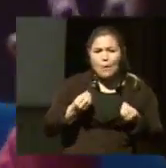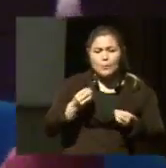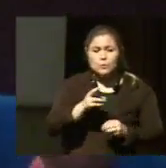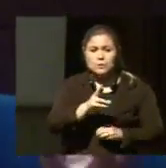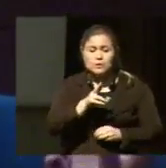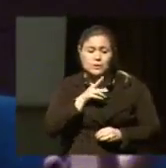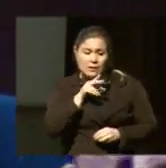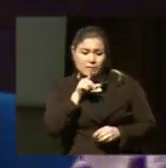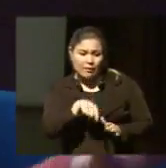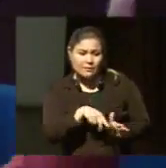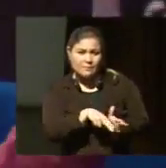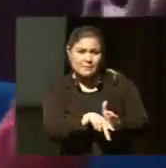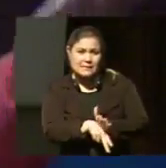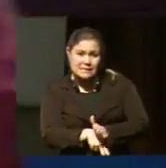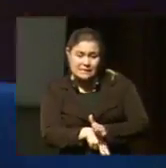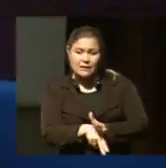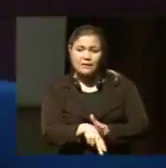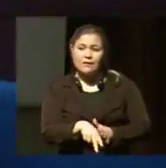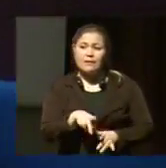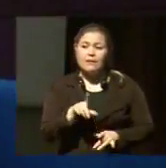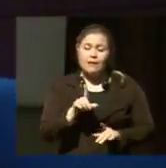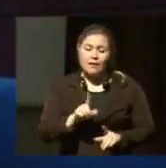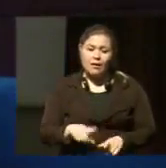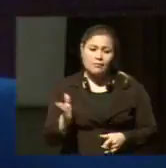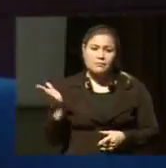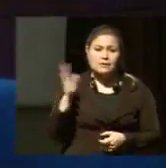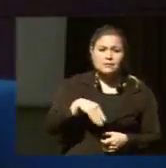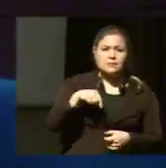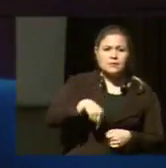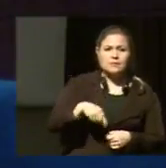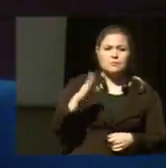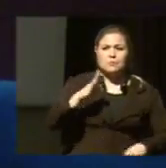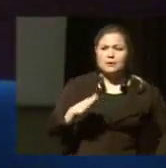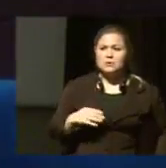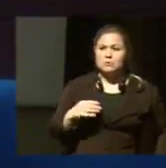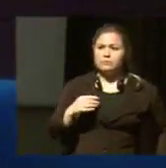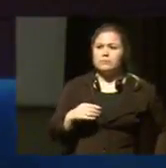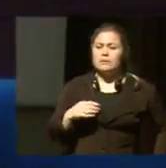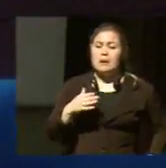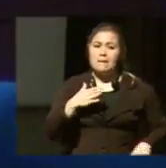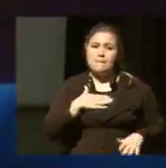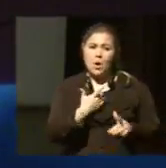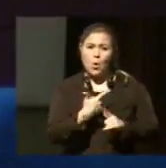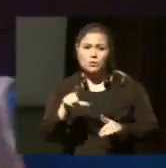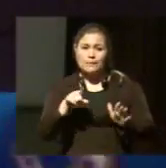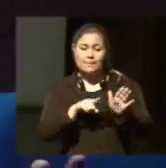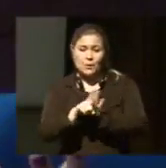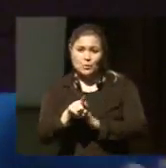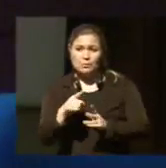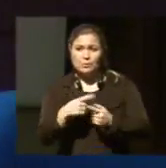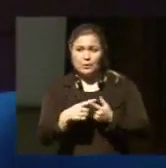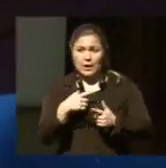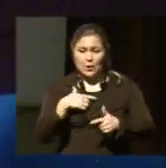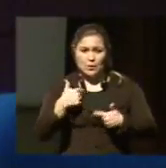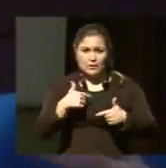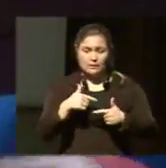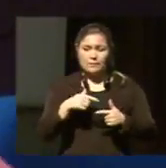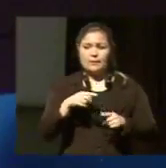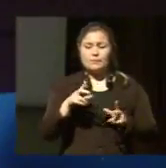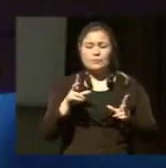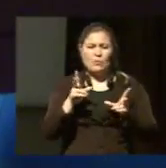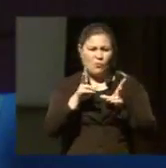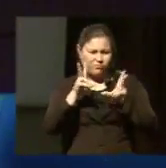resultados dessa pesquisa seriam trazidos para o Brasil. A minha outra pergunta é, como eu trabalho com violências,